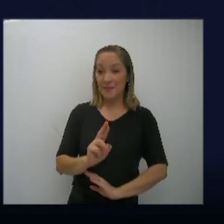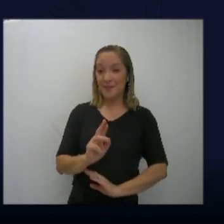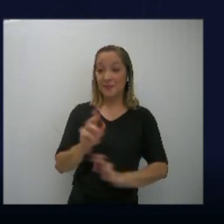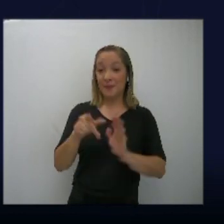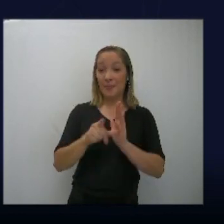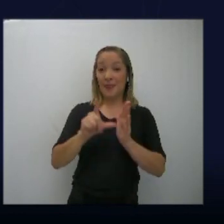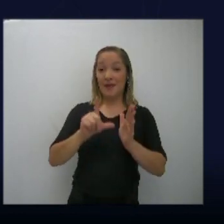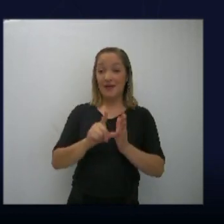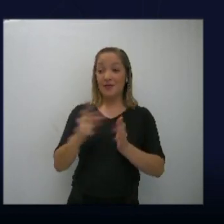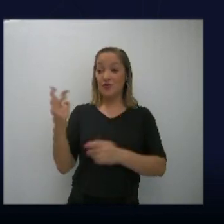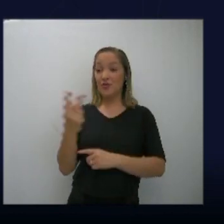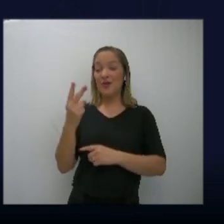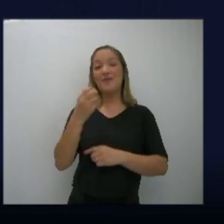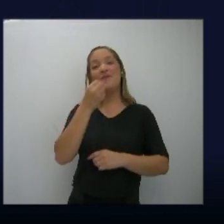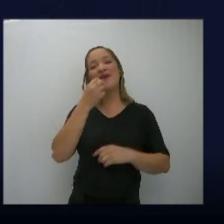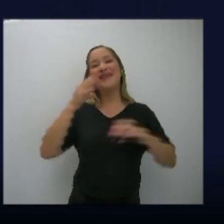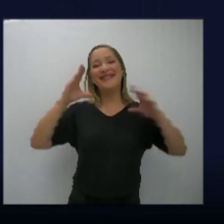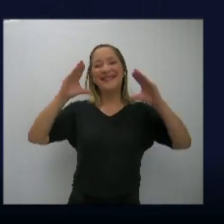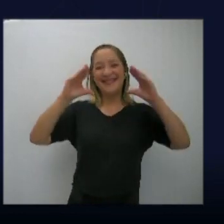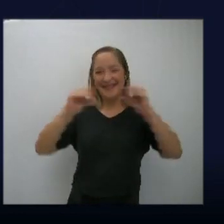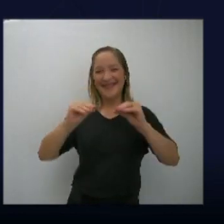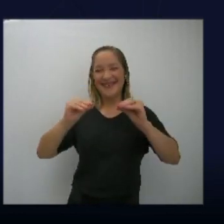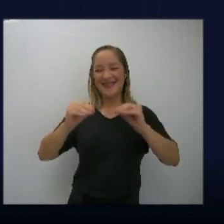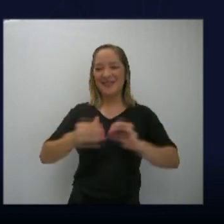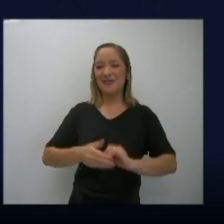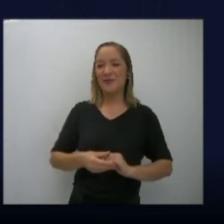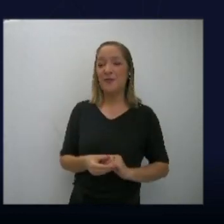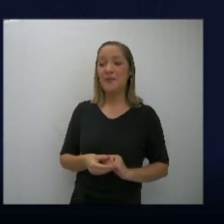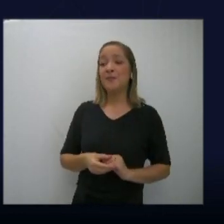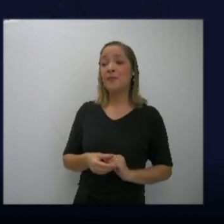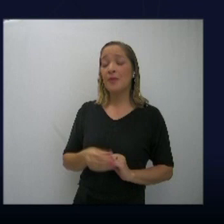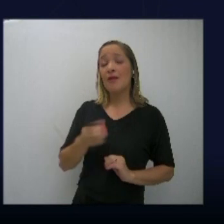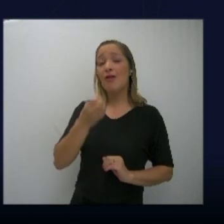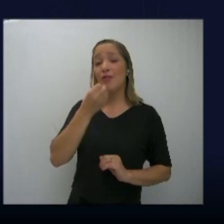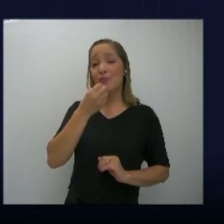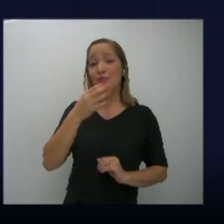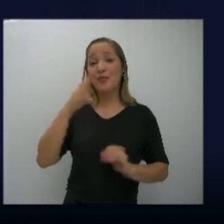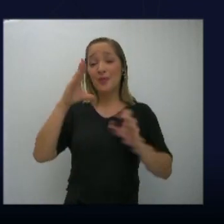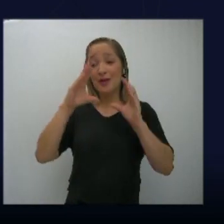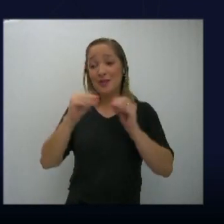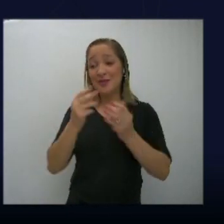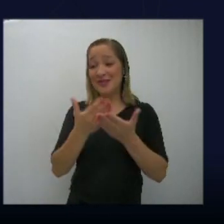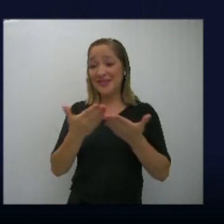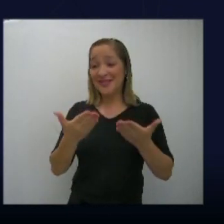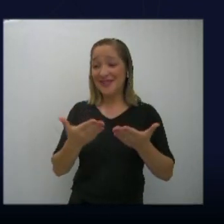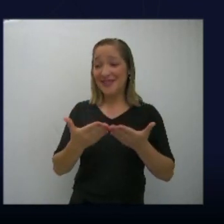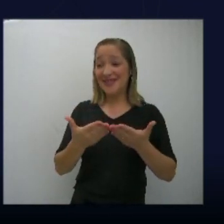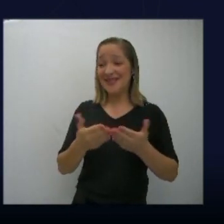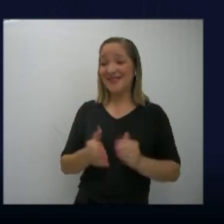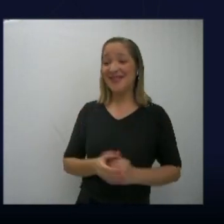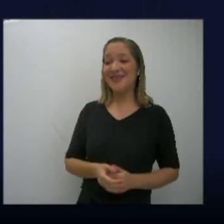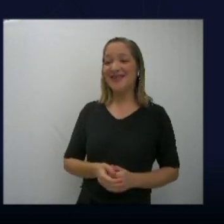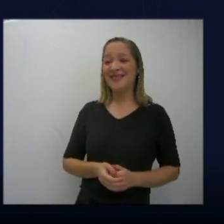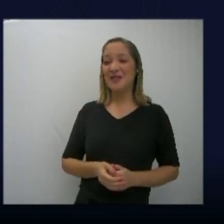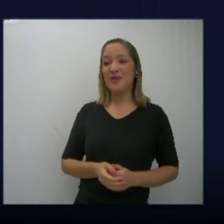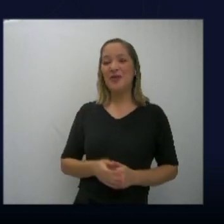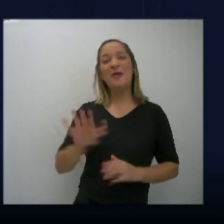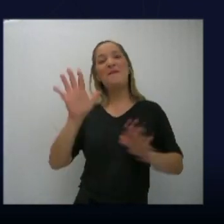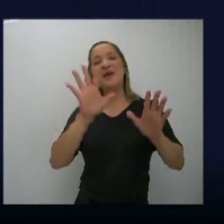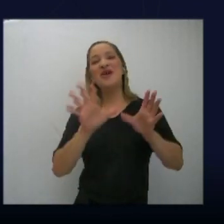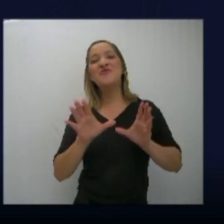Guilherme em Fabrício boa noite Oi boa noite pai oi felipe Boa noite pessoal da B3